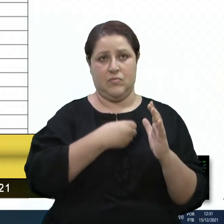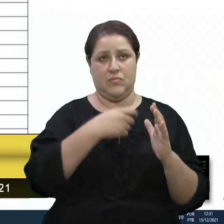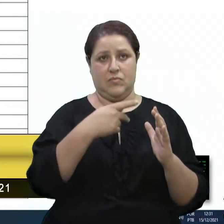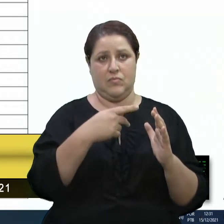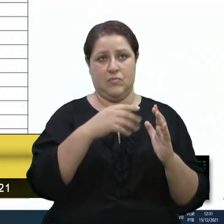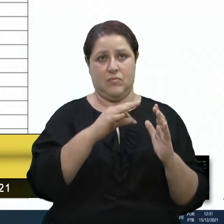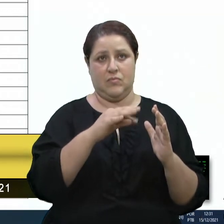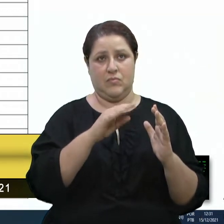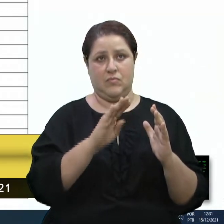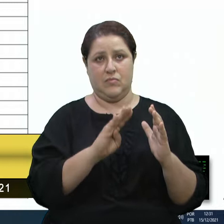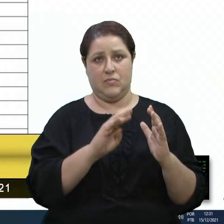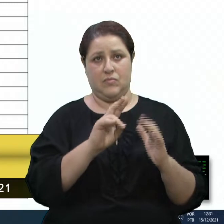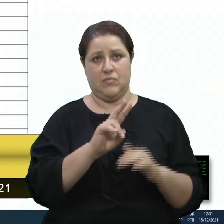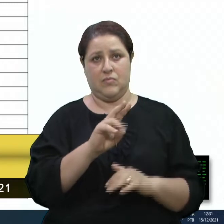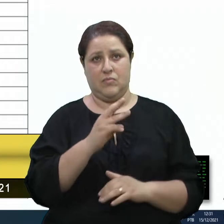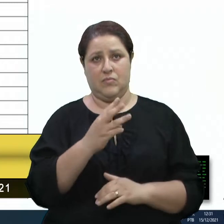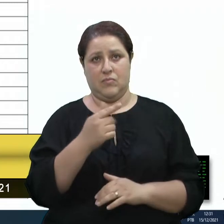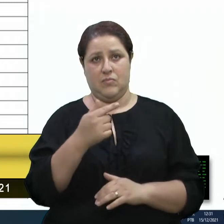23.759, primeiro ano. PT,